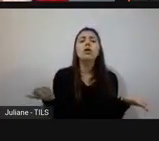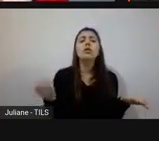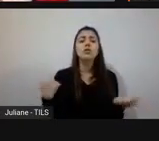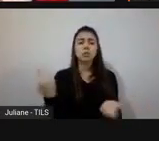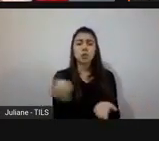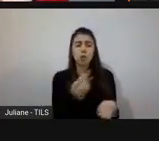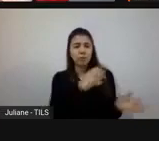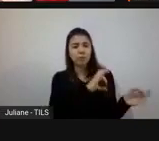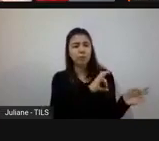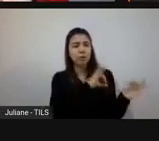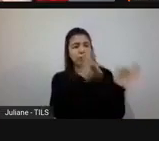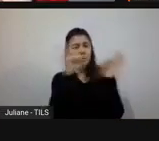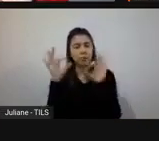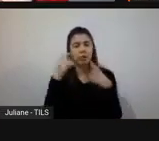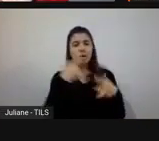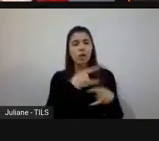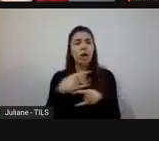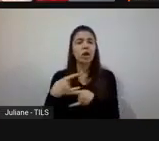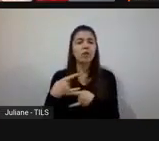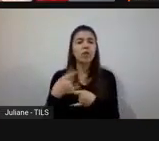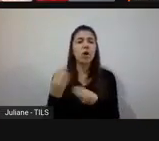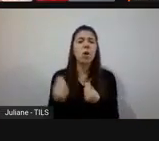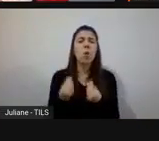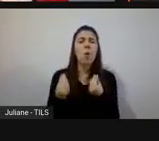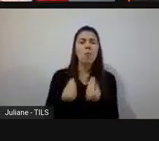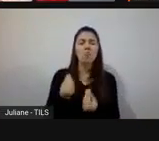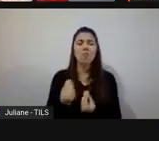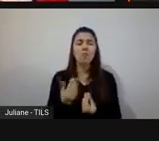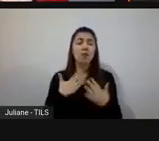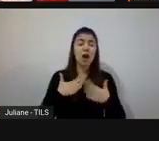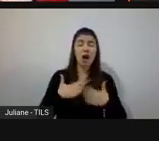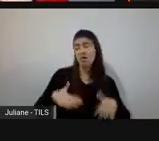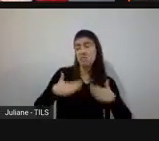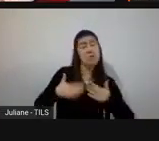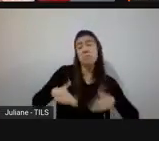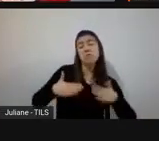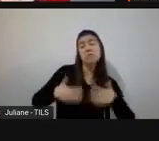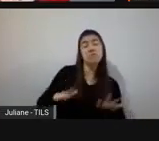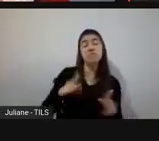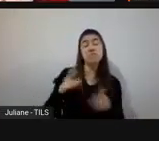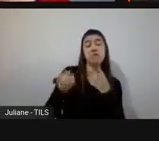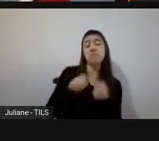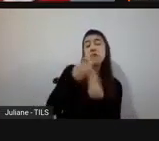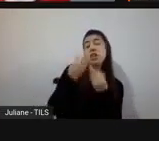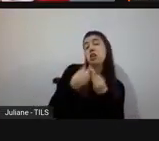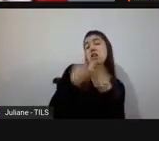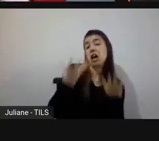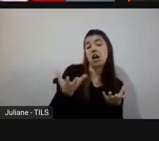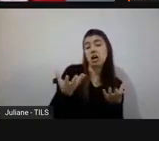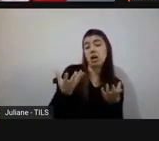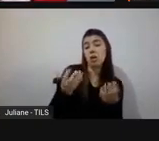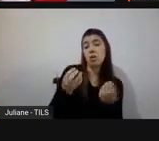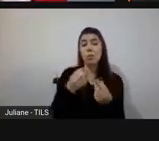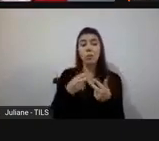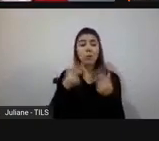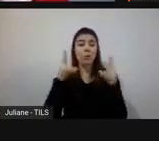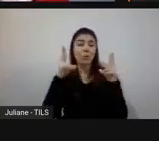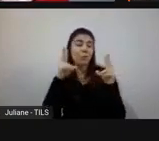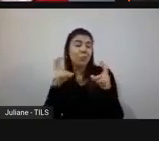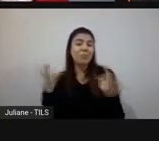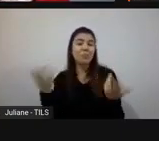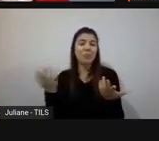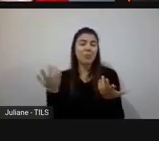contar uma intimidade nossa para um estranho, seja um delegado, uma delegada, um oficial militar, um juiz? Ninguém gosta